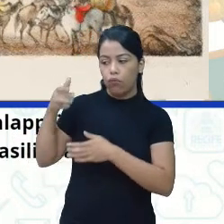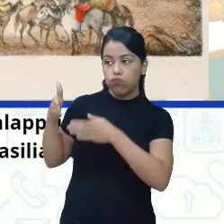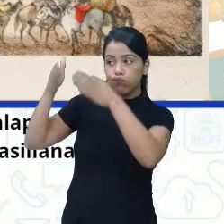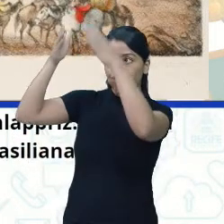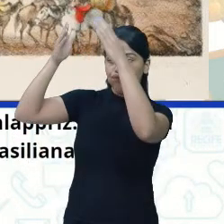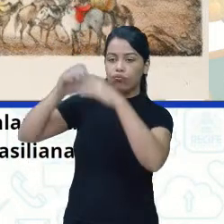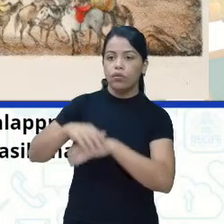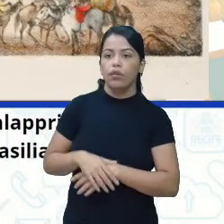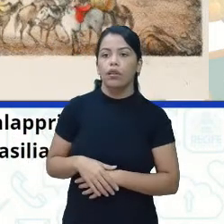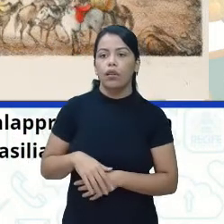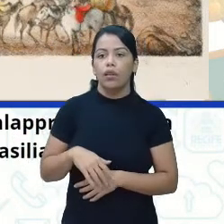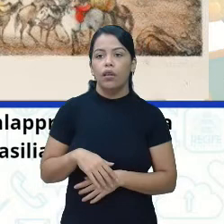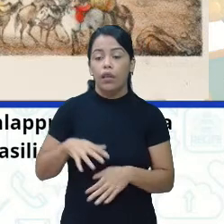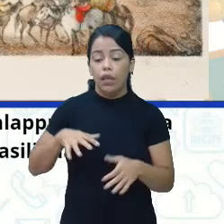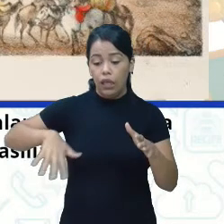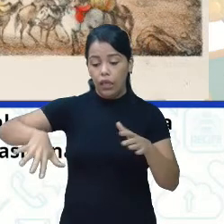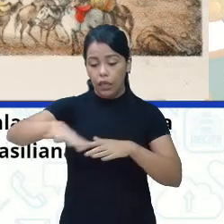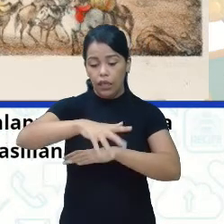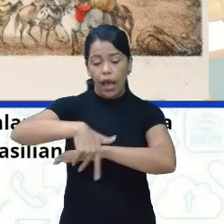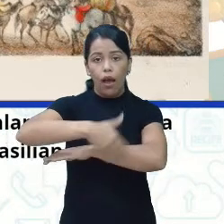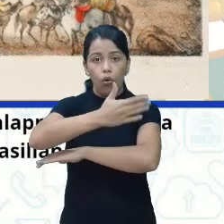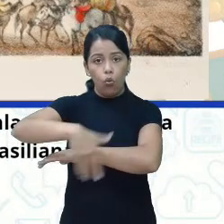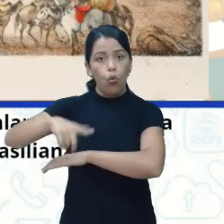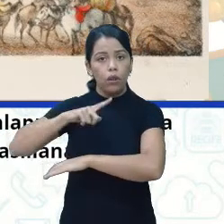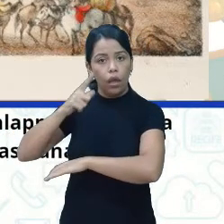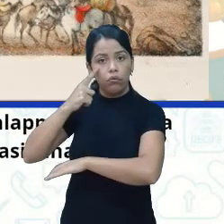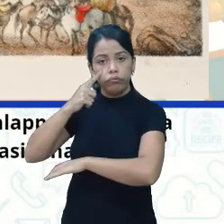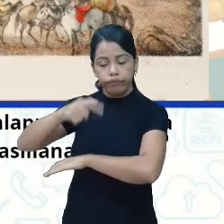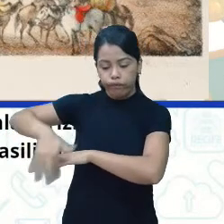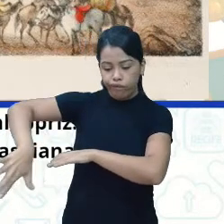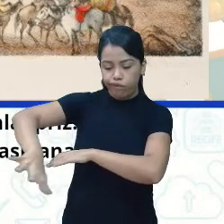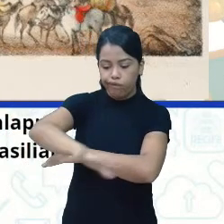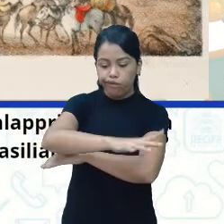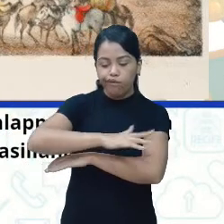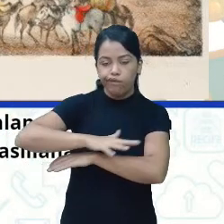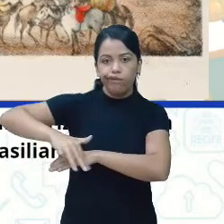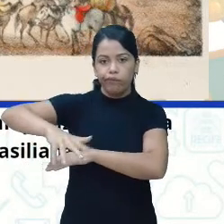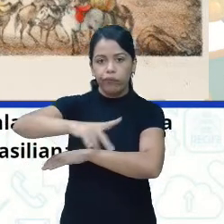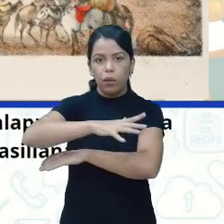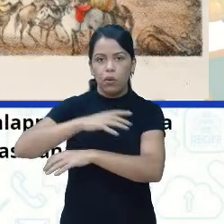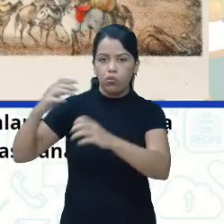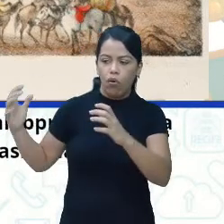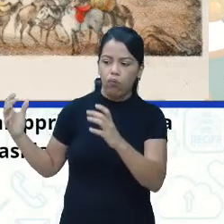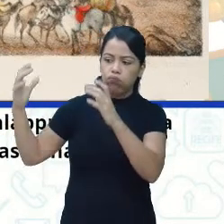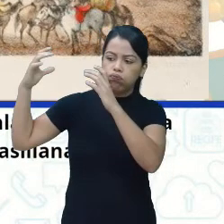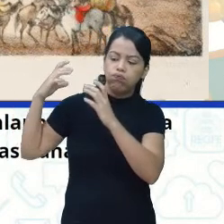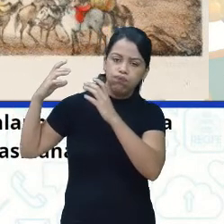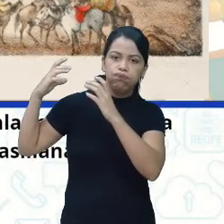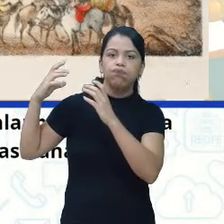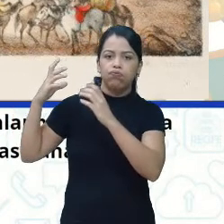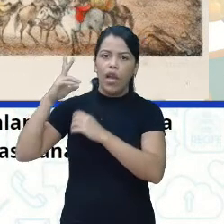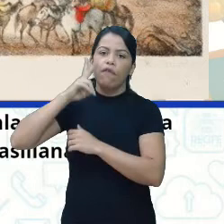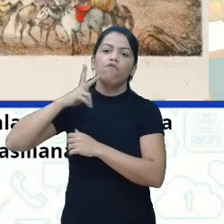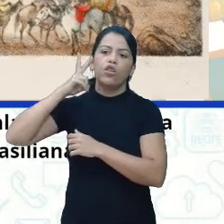nessas ruas pessoas escravizadas circulando, né? Carregando tonéis, né? Pipas de vinho,